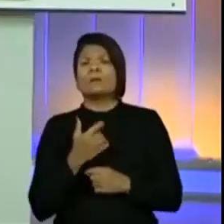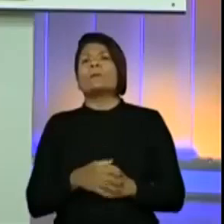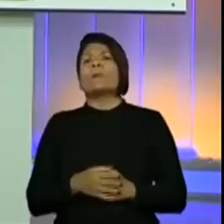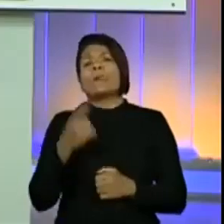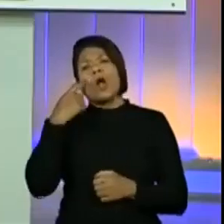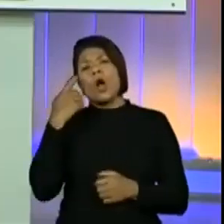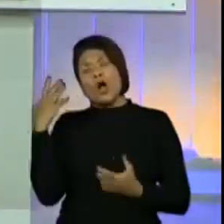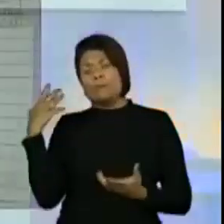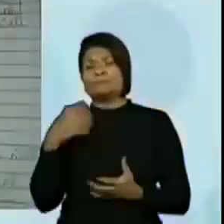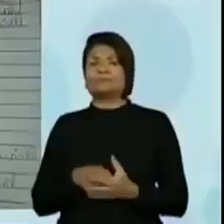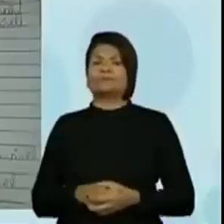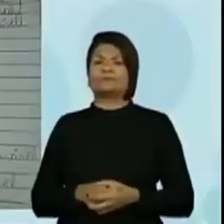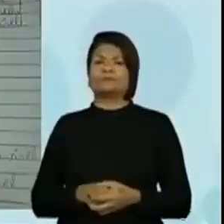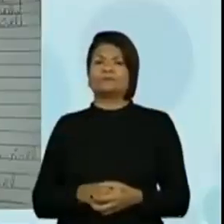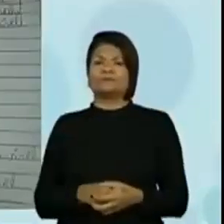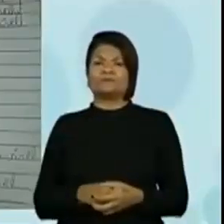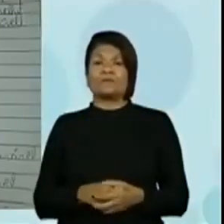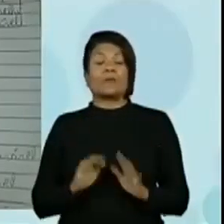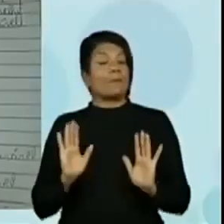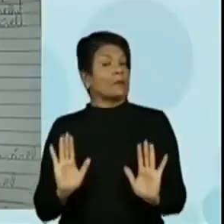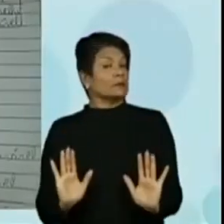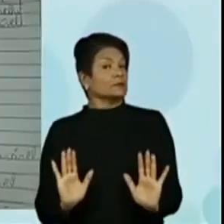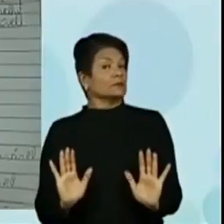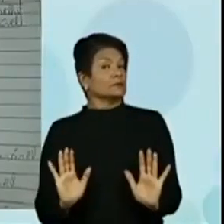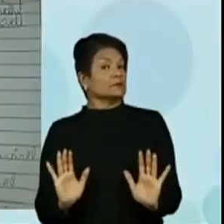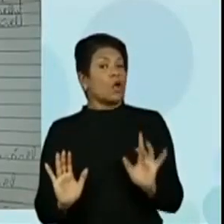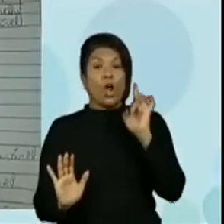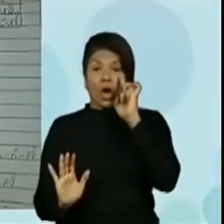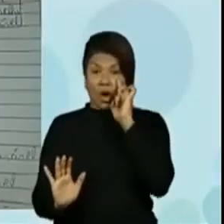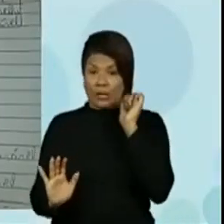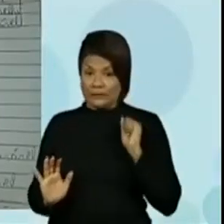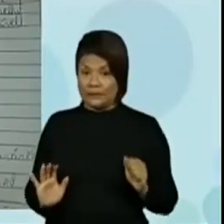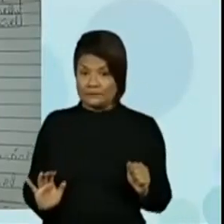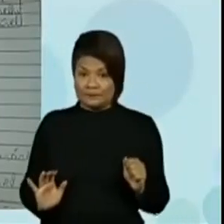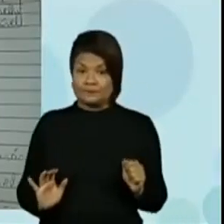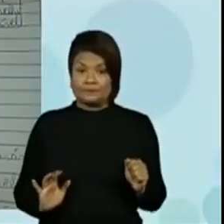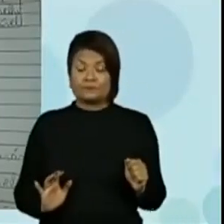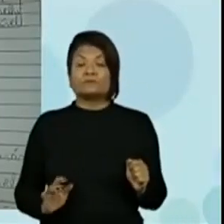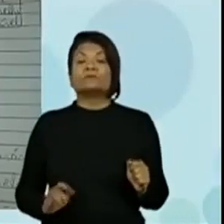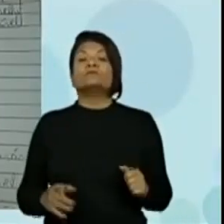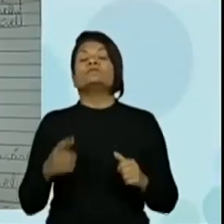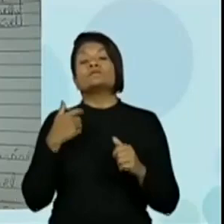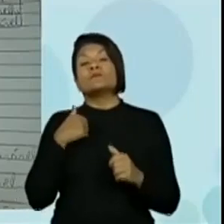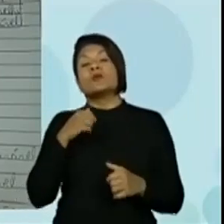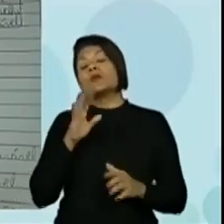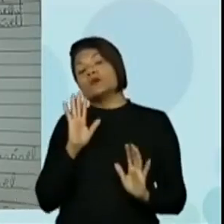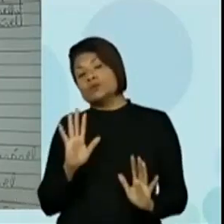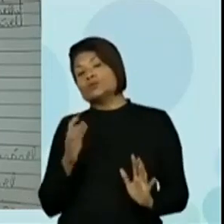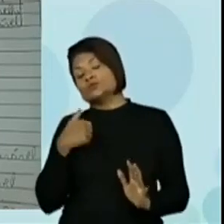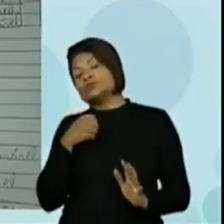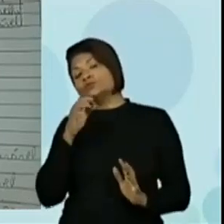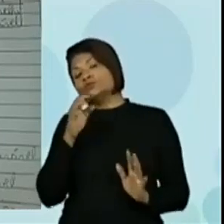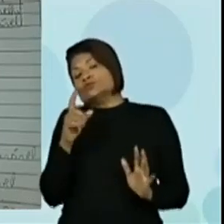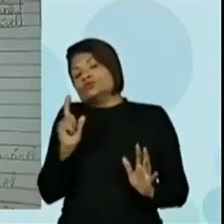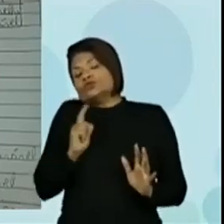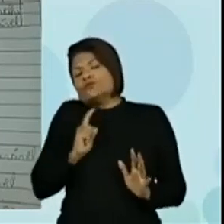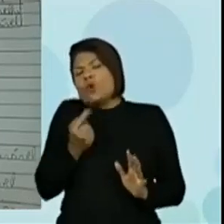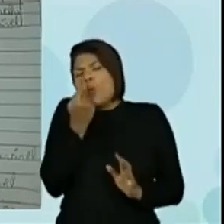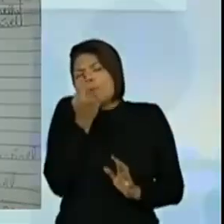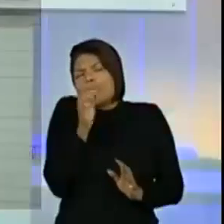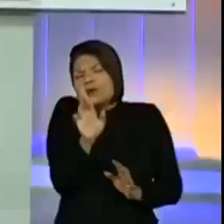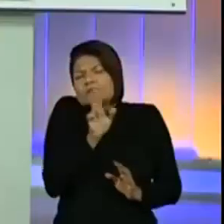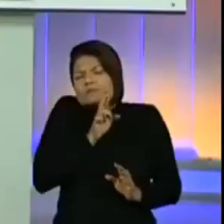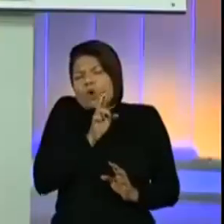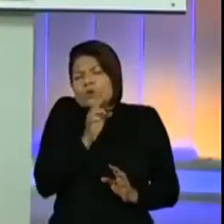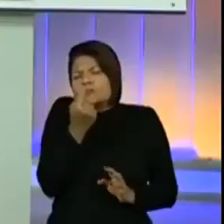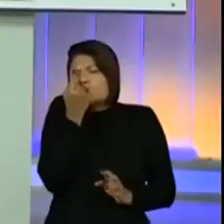caminhão-tanque aqui, mas, olha só, eu tive uma resposta muito